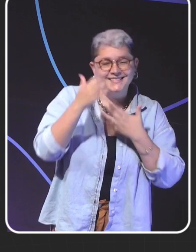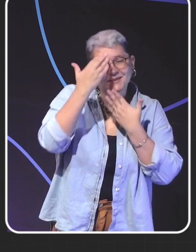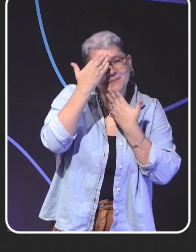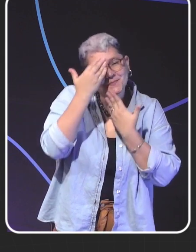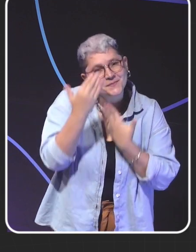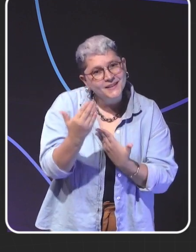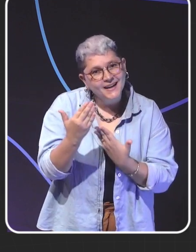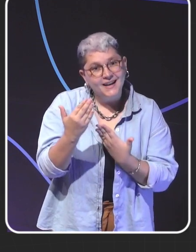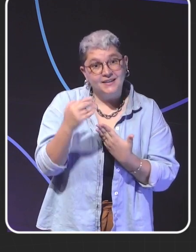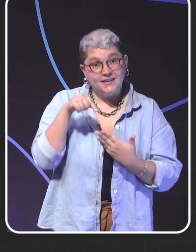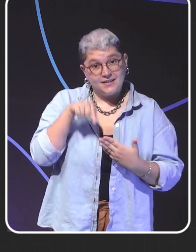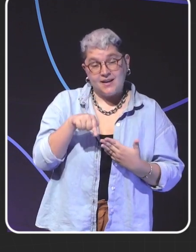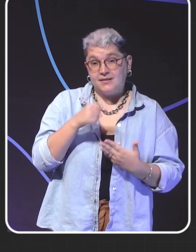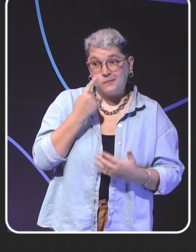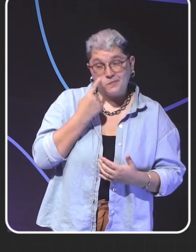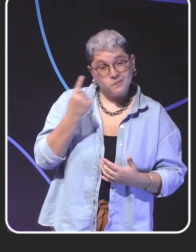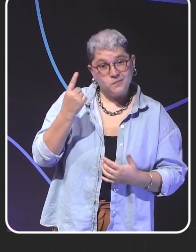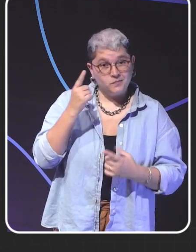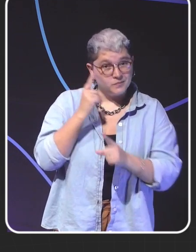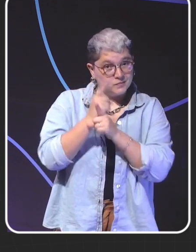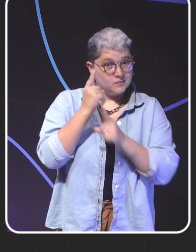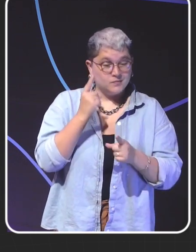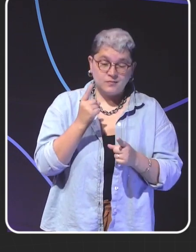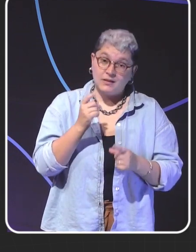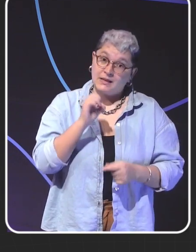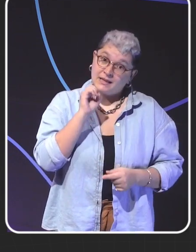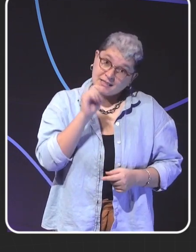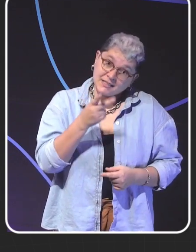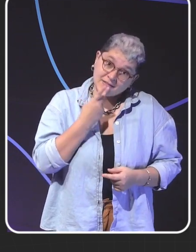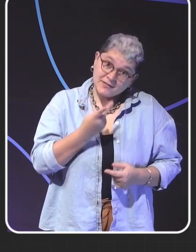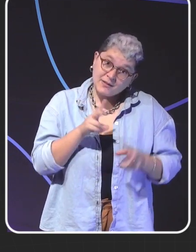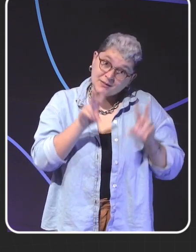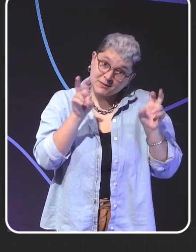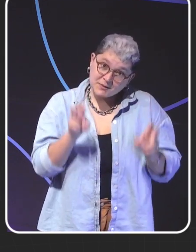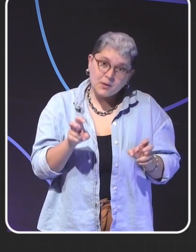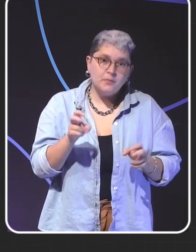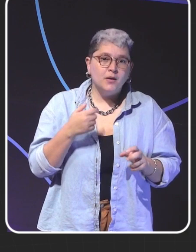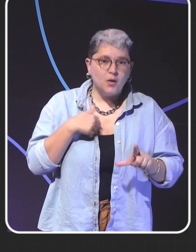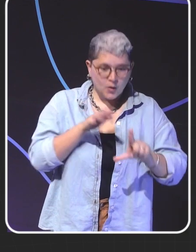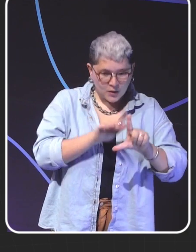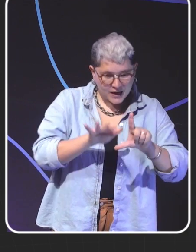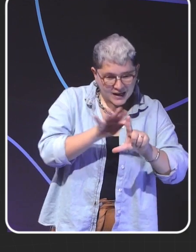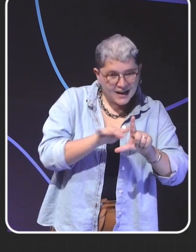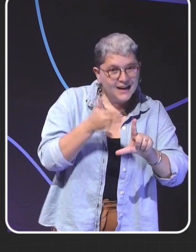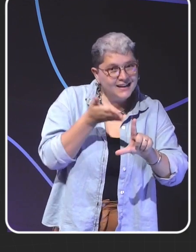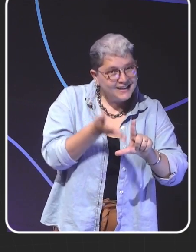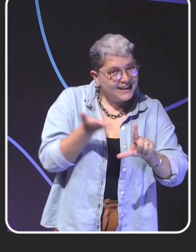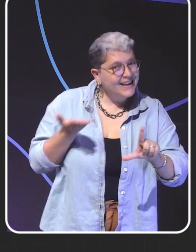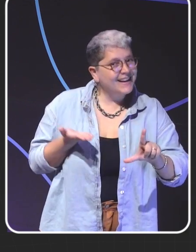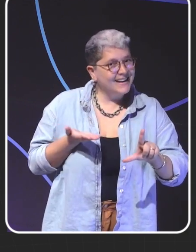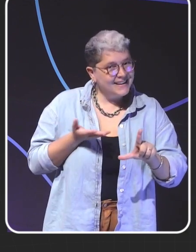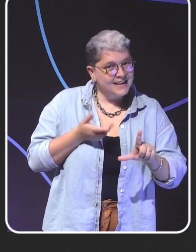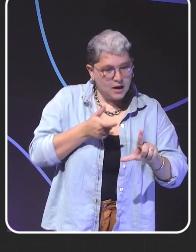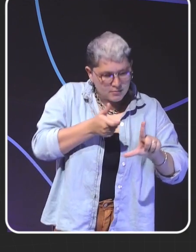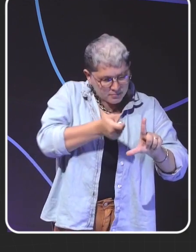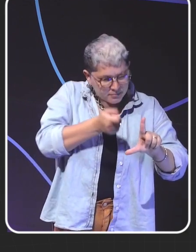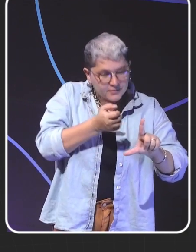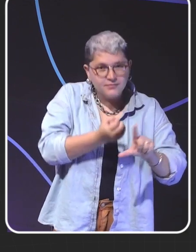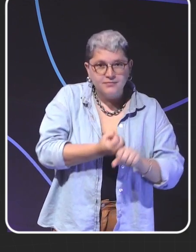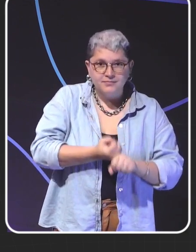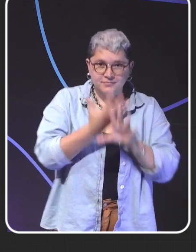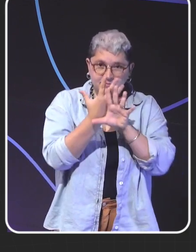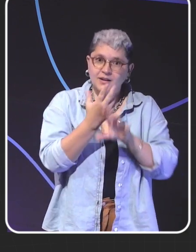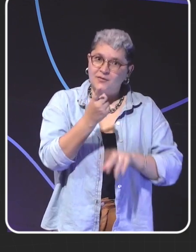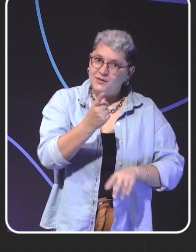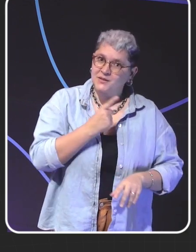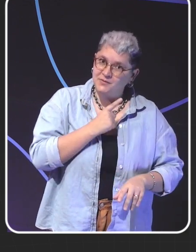obrigada. Esse é meu canal. E é claro, se a gente está falando de digital, né? Escaneia, eu falei tanto de QR Code hoje, então escaneia a tela, você vai